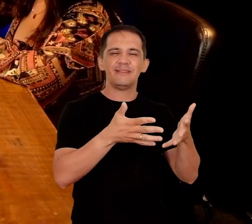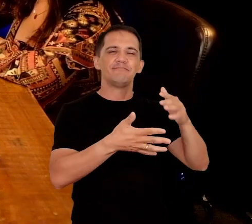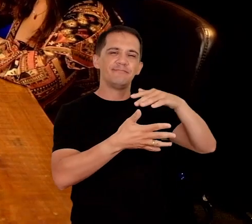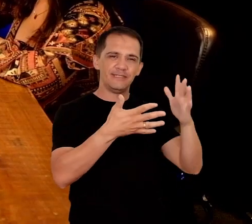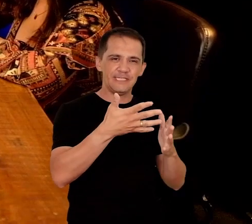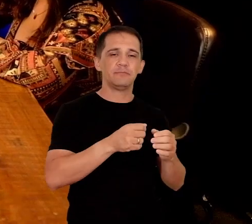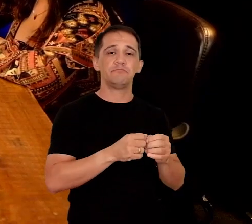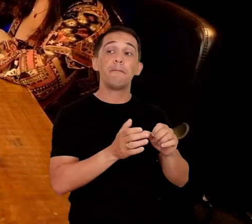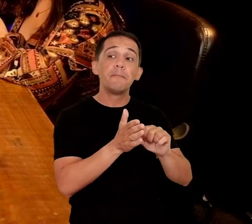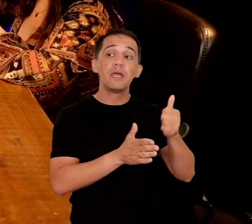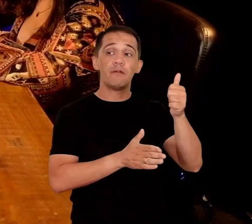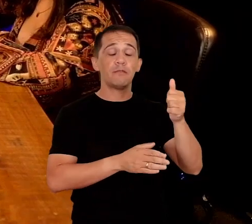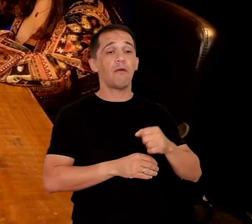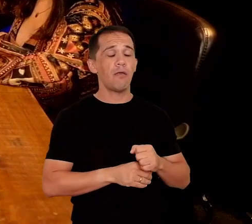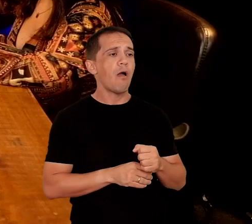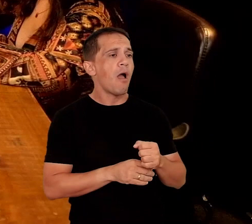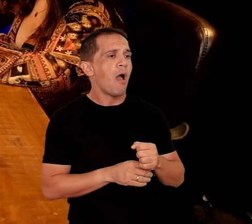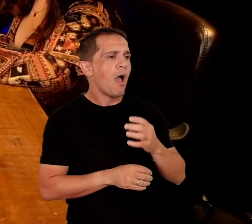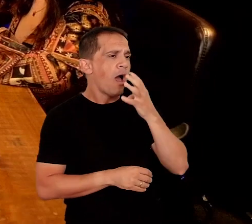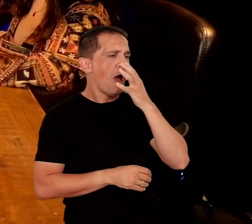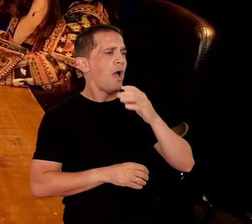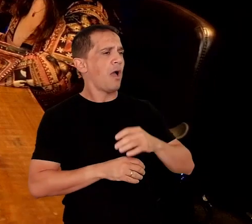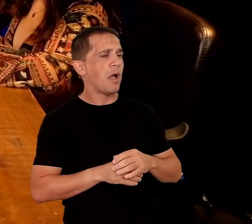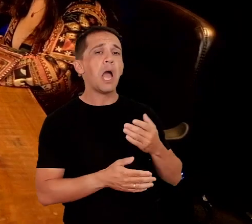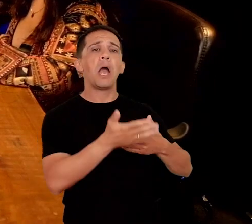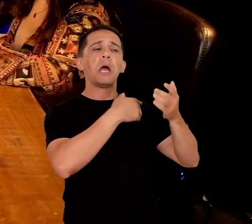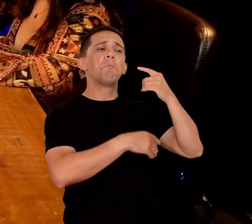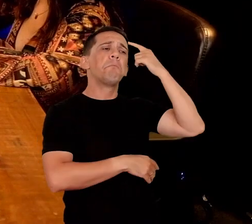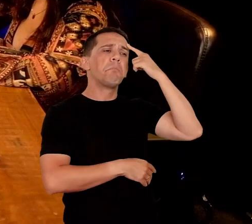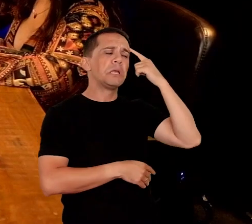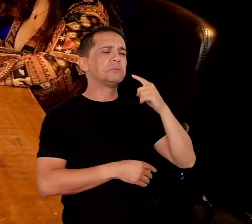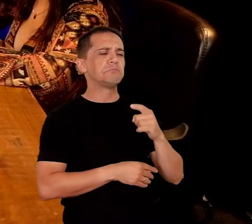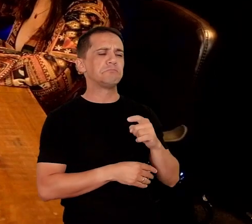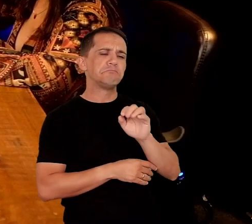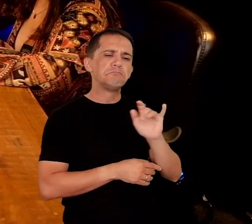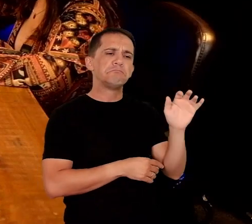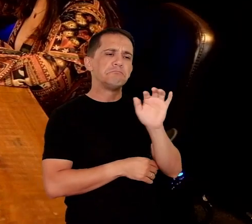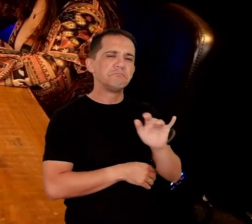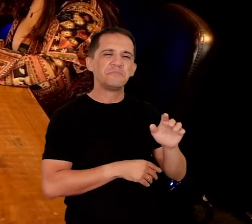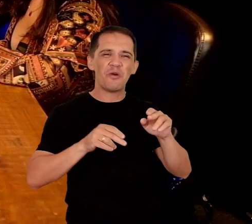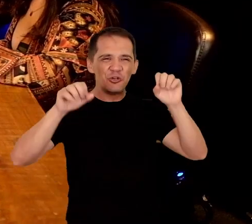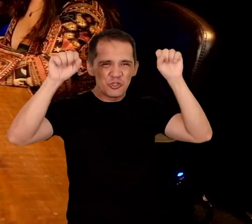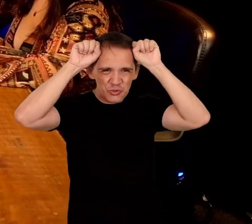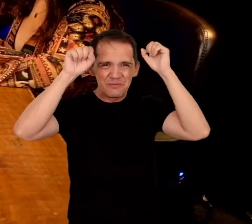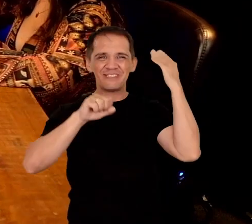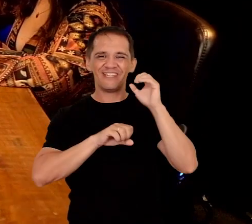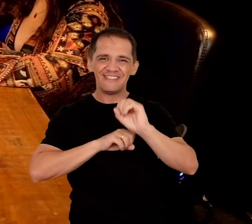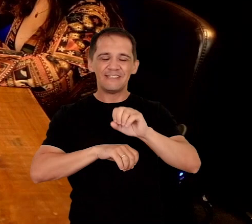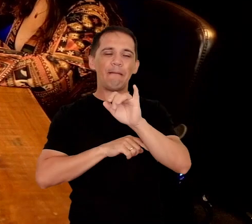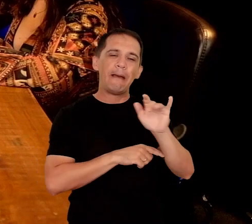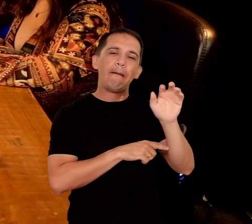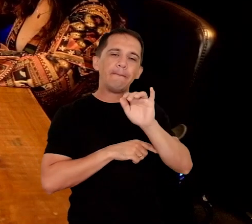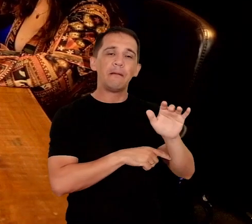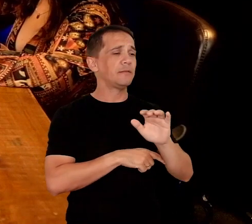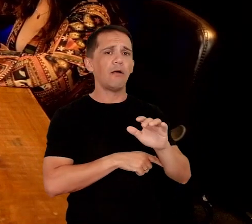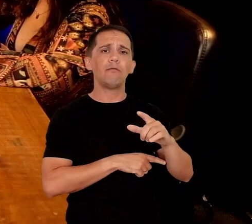contato com a língua, né? Porque às vezes a gente acha que é só sinais, né? Ou então só aquele alfabeto que a gente vê a Xuxa fazendo, né? E é muito mais do que isso, é uma